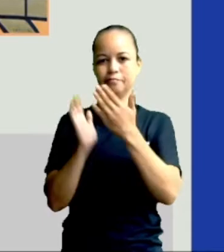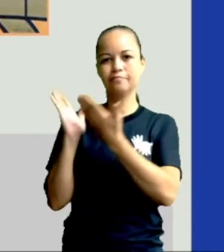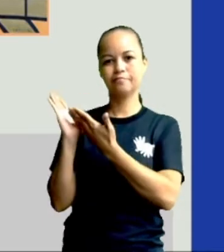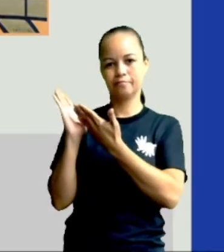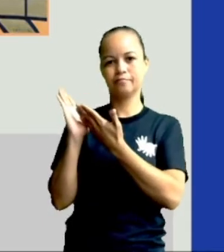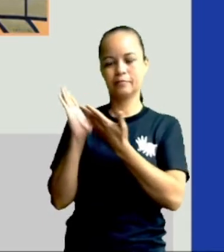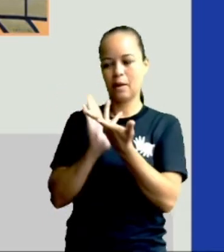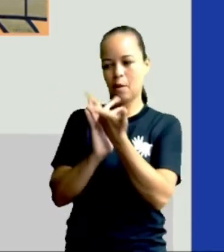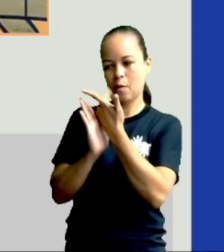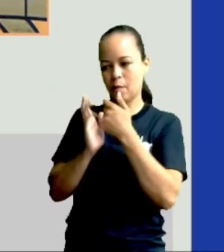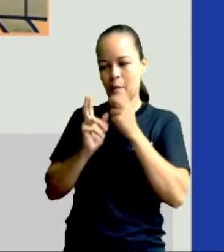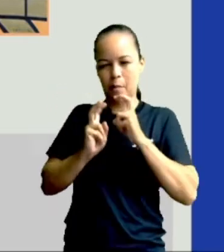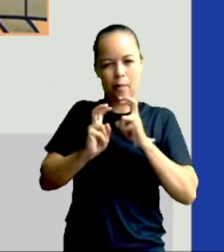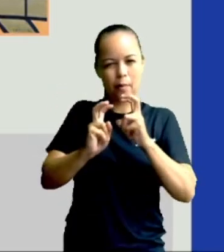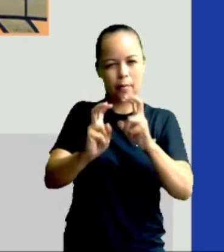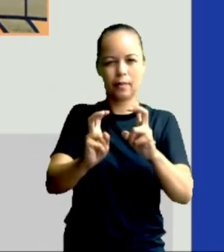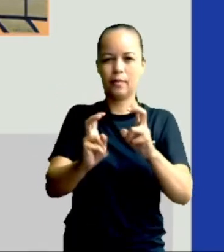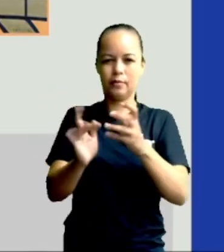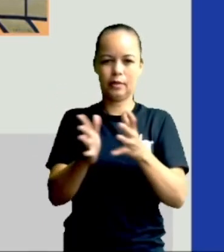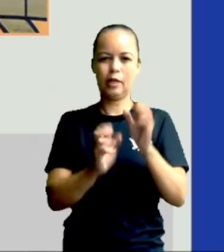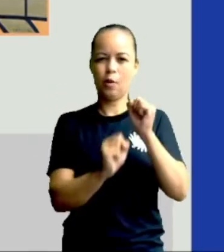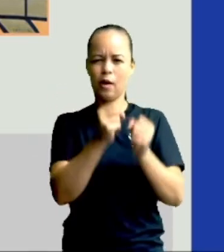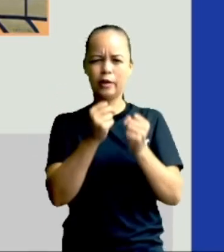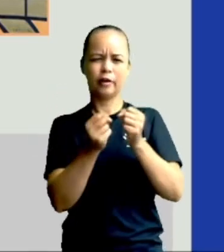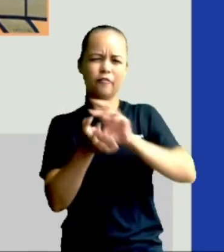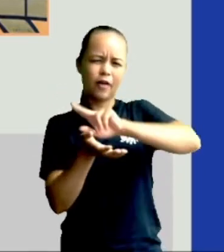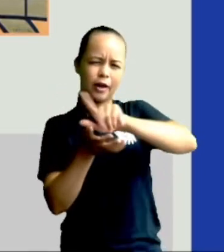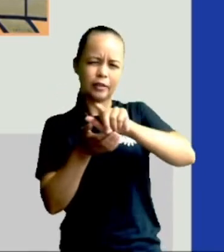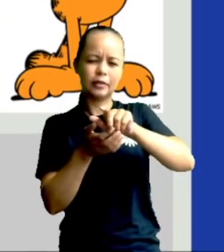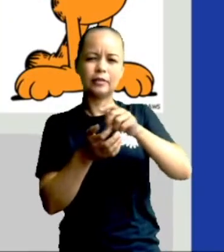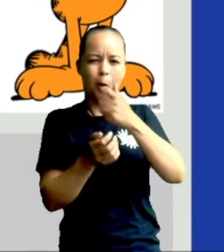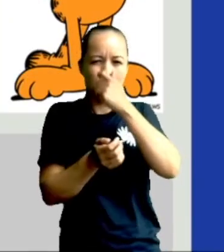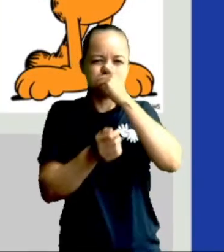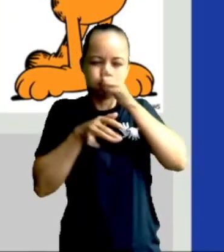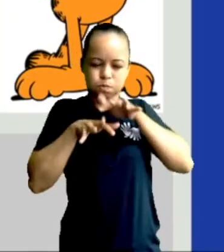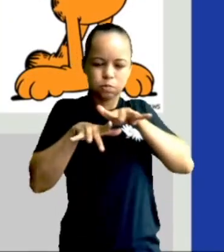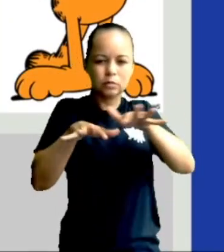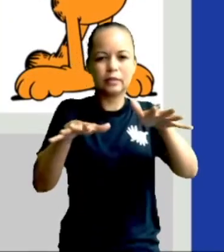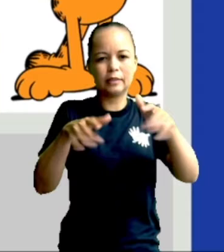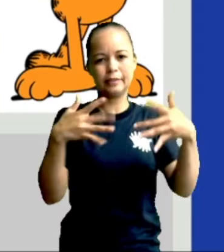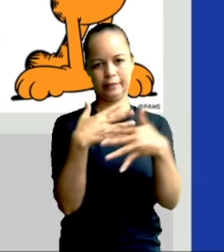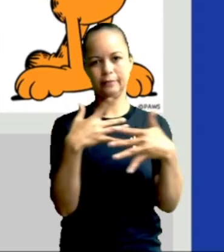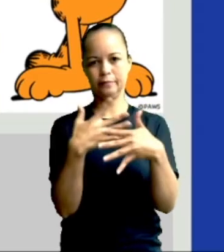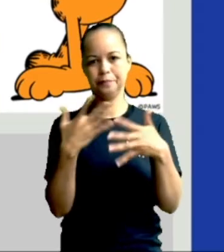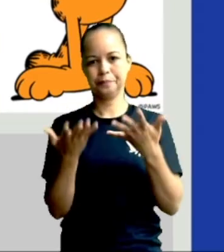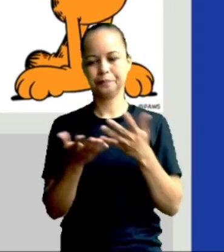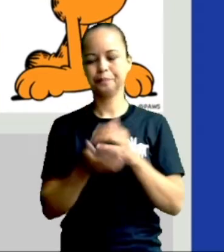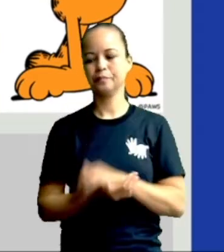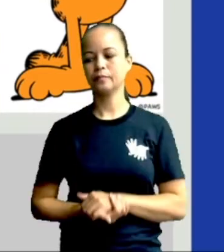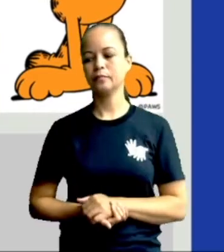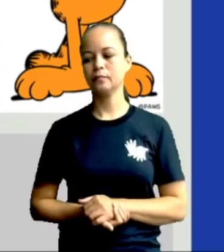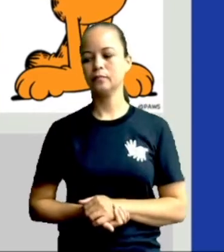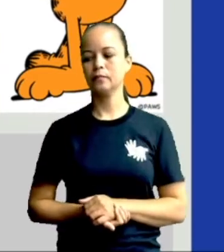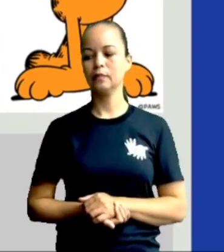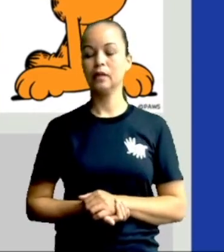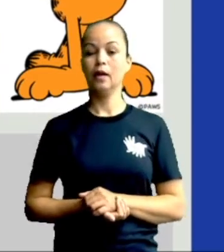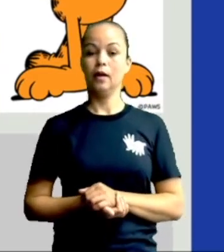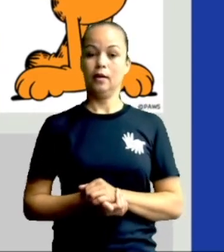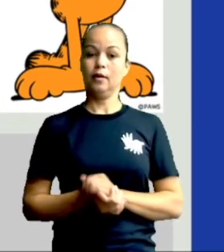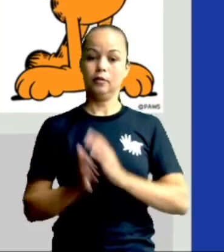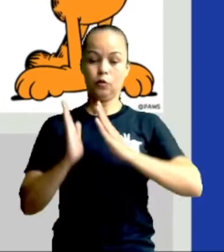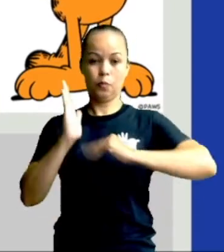O fluxo de trens e tudo mais. Aquela aglomeração da grande cidade. Na obra de Cândido